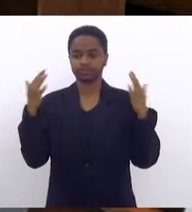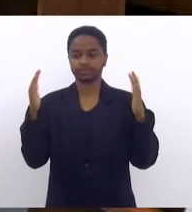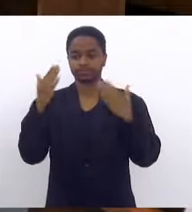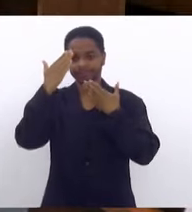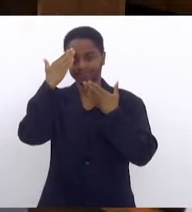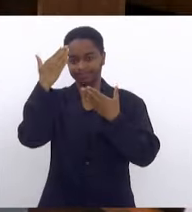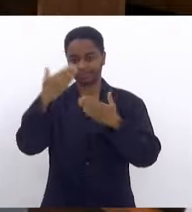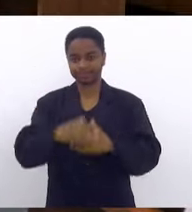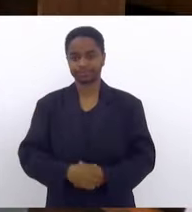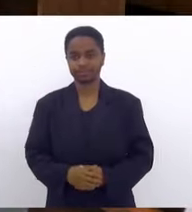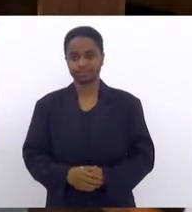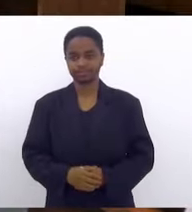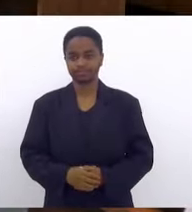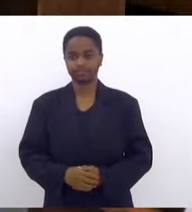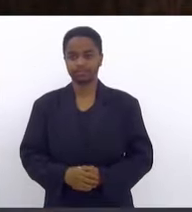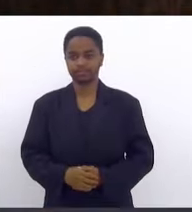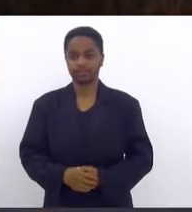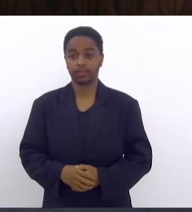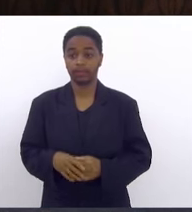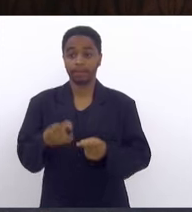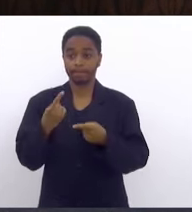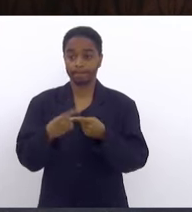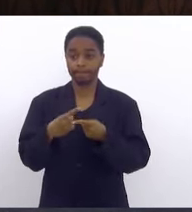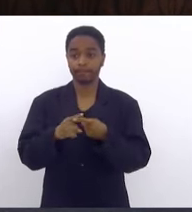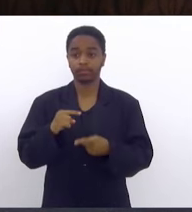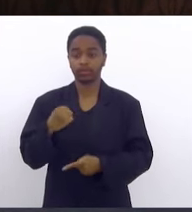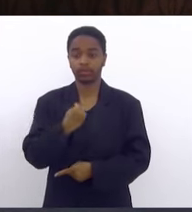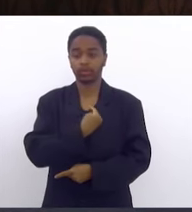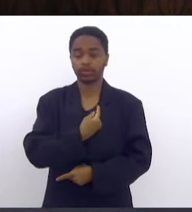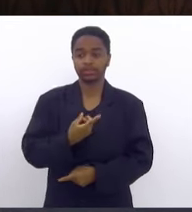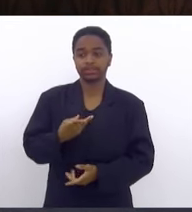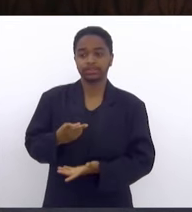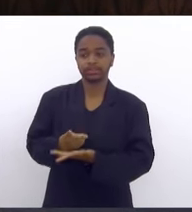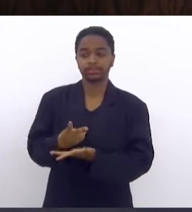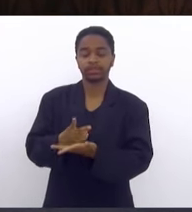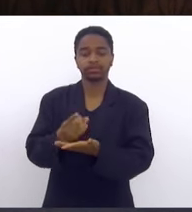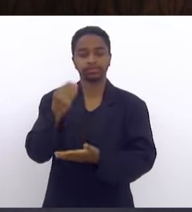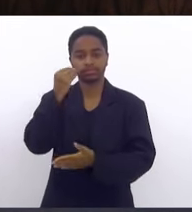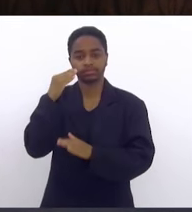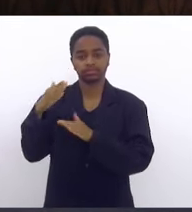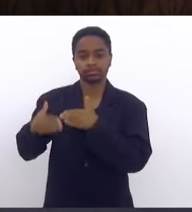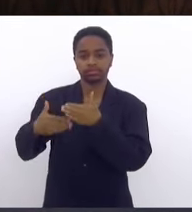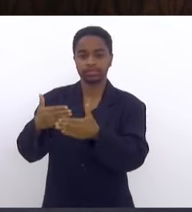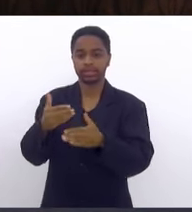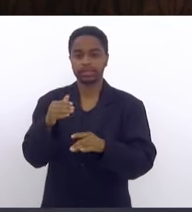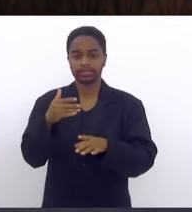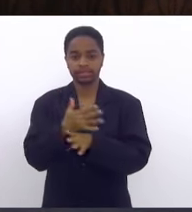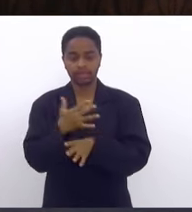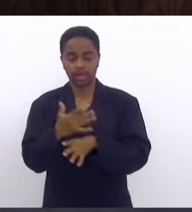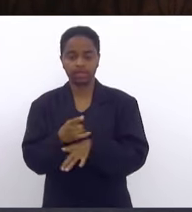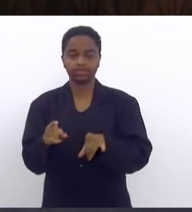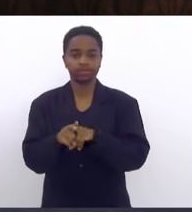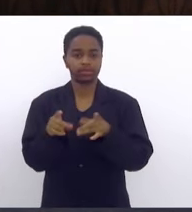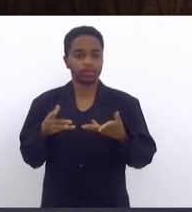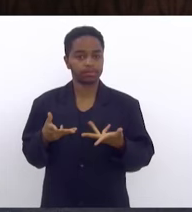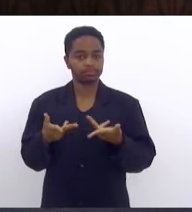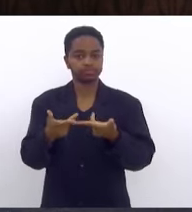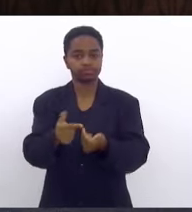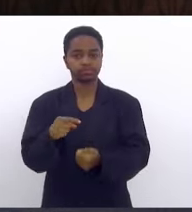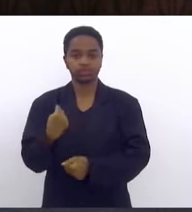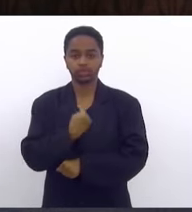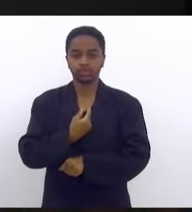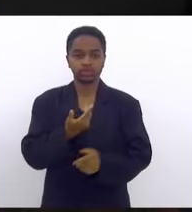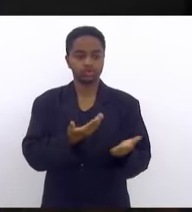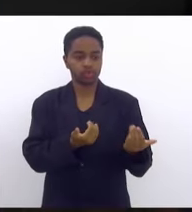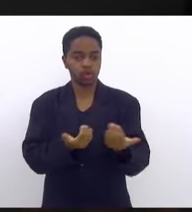Obrigado. Porque a gente vai sempre em busca do desenvolvimento da cidade, da qualificação dos nossos jovens. E